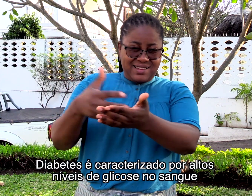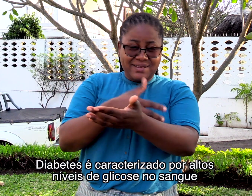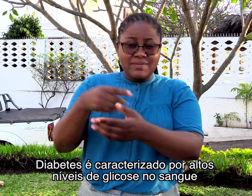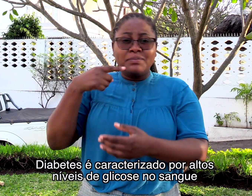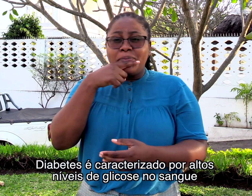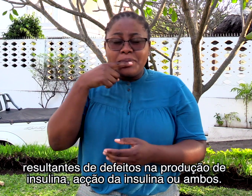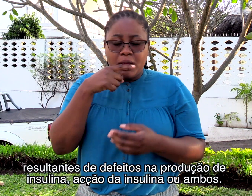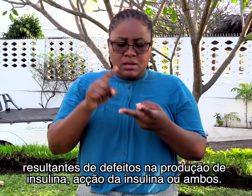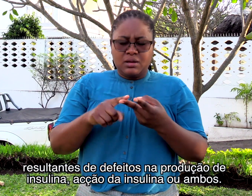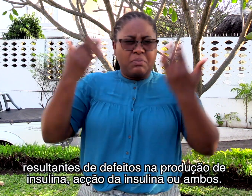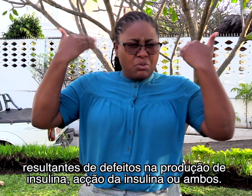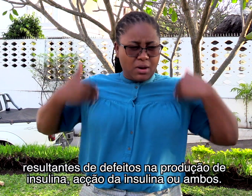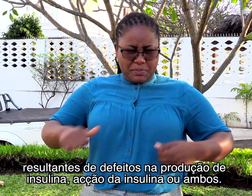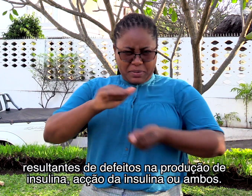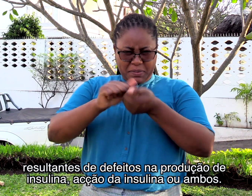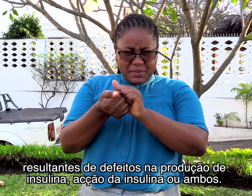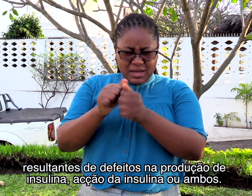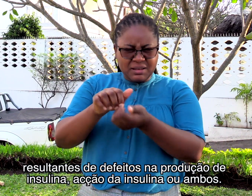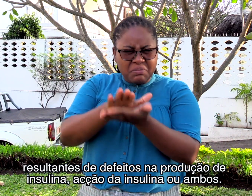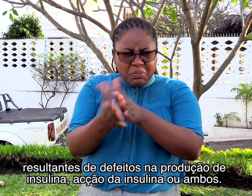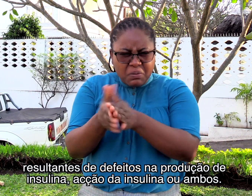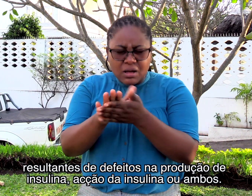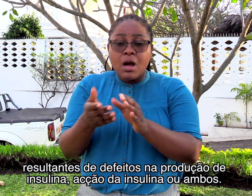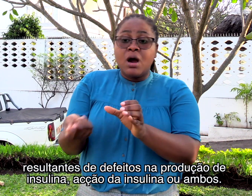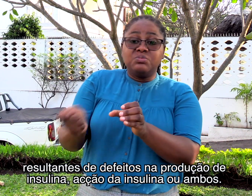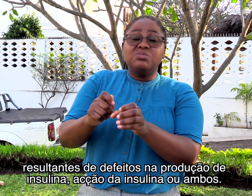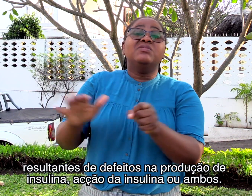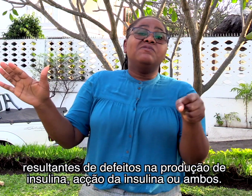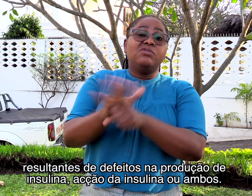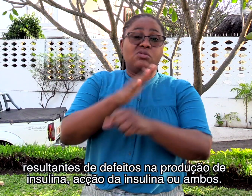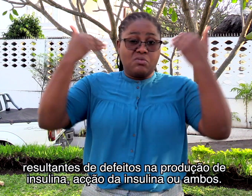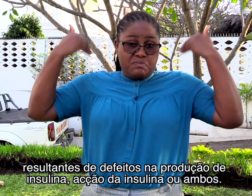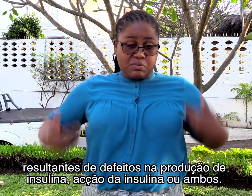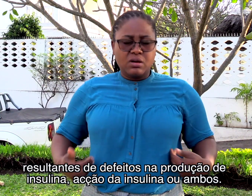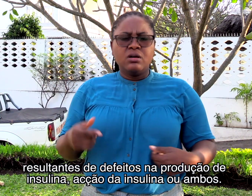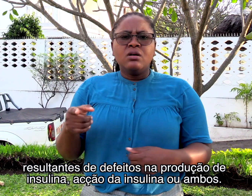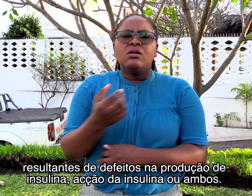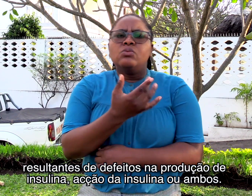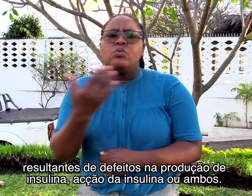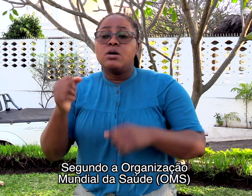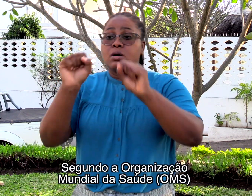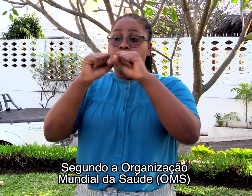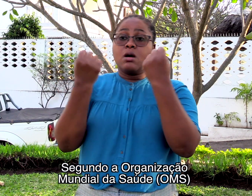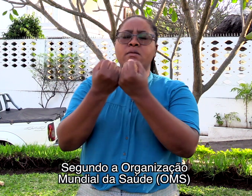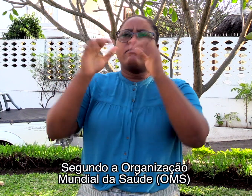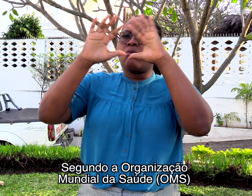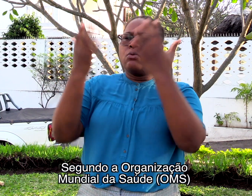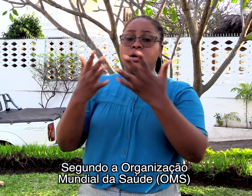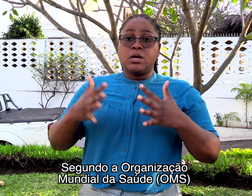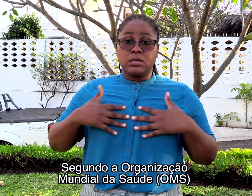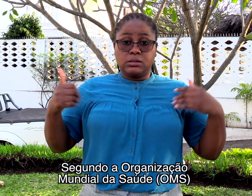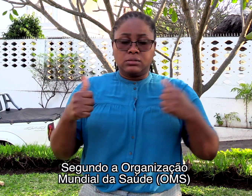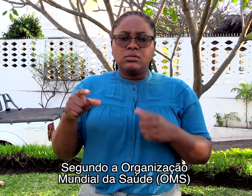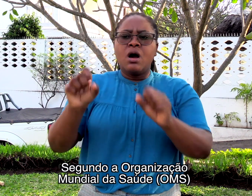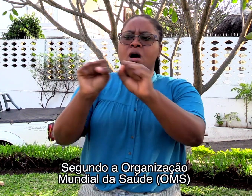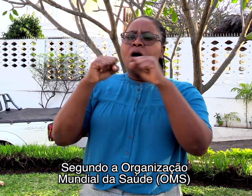de glicose no sangue, resultantes de defeitos na produção de insulina, ação de insulina ou ambos. Segundo a Organização